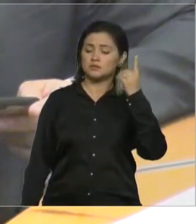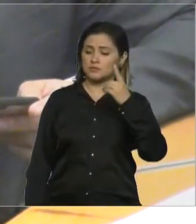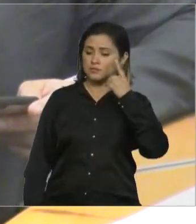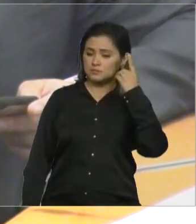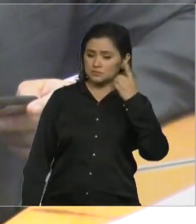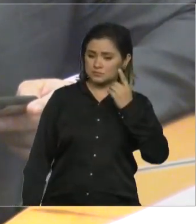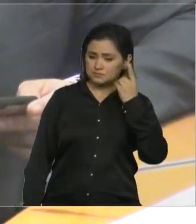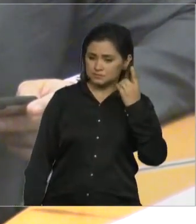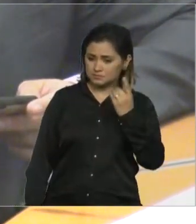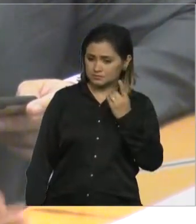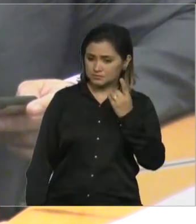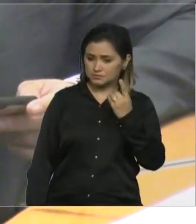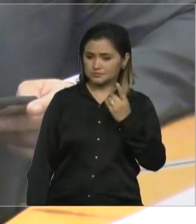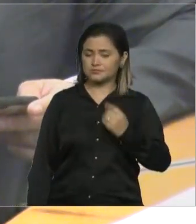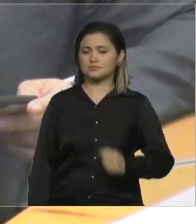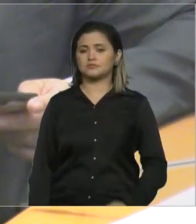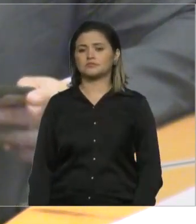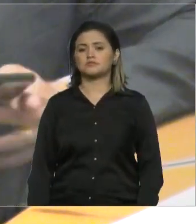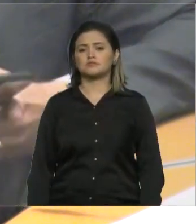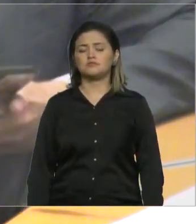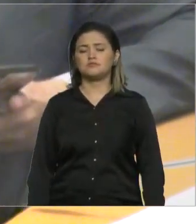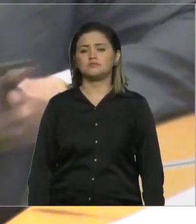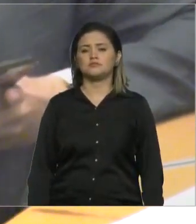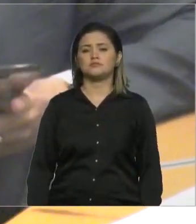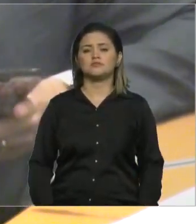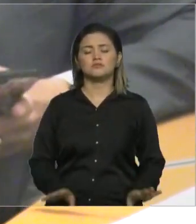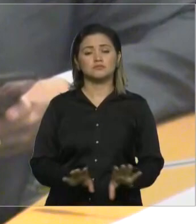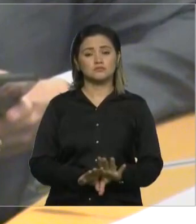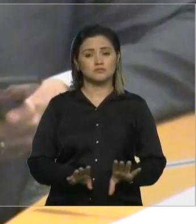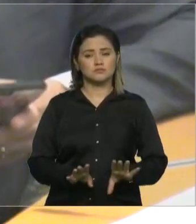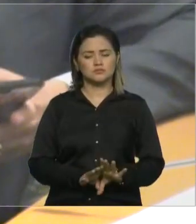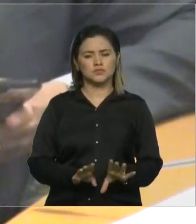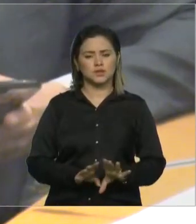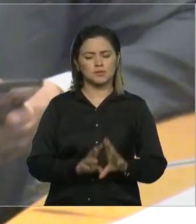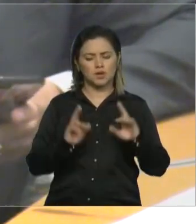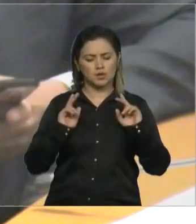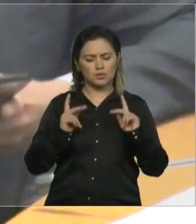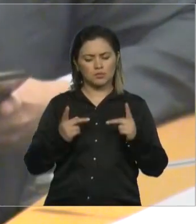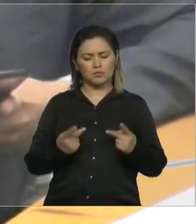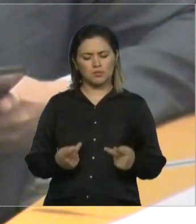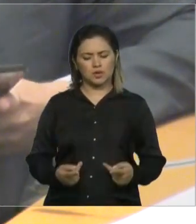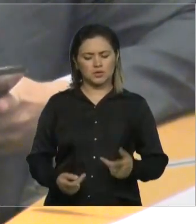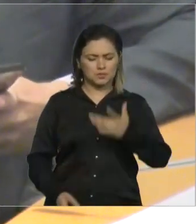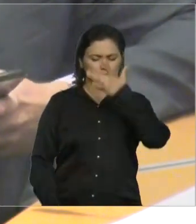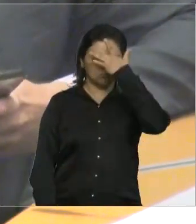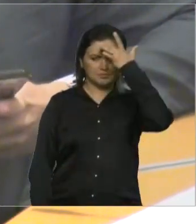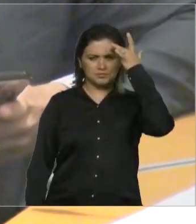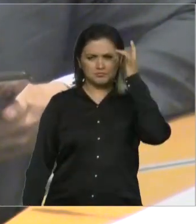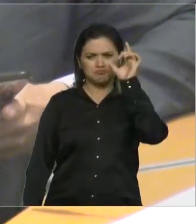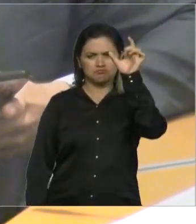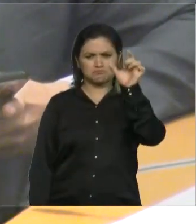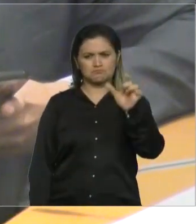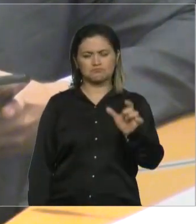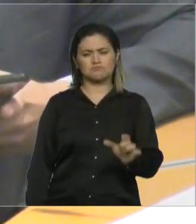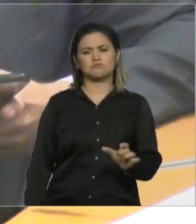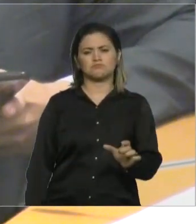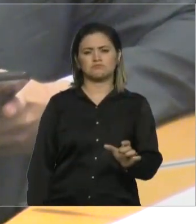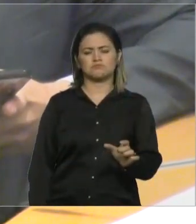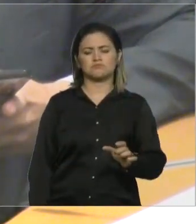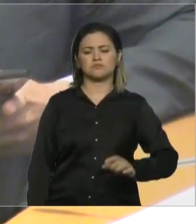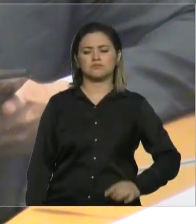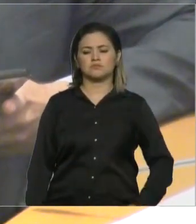gente começam, terminam, mas como ser humano mesmo. Eu acho que